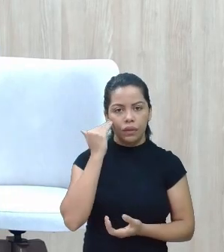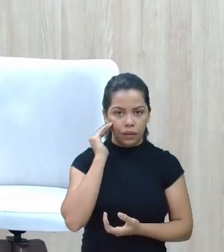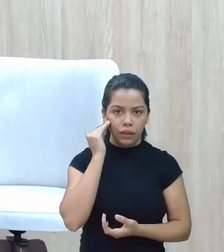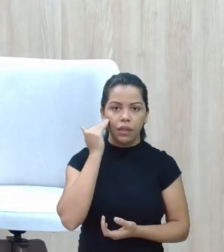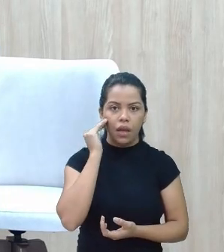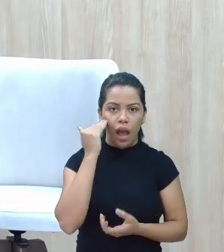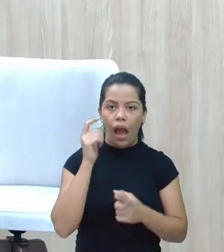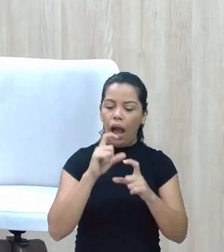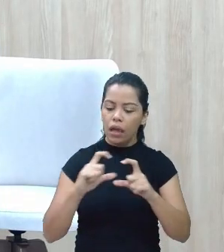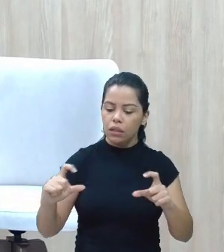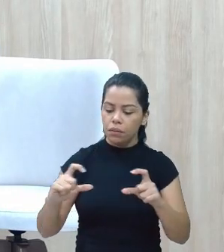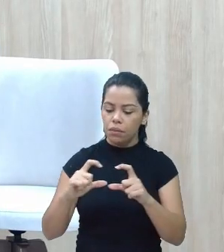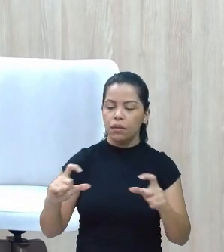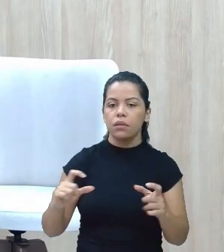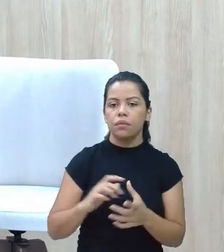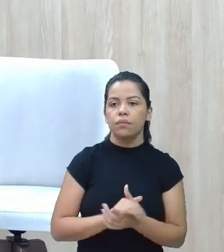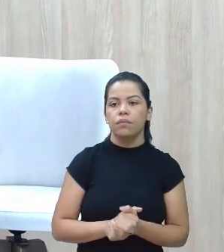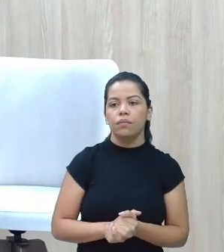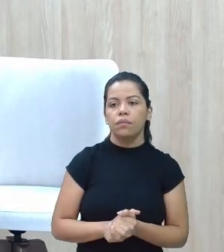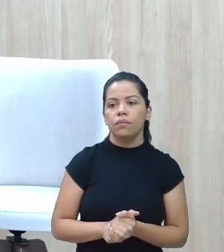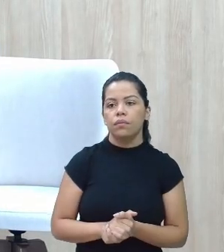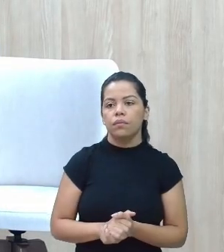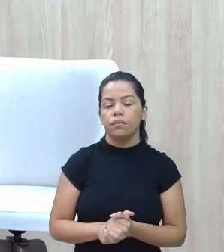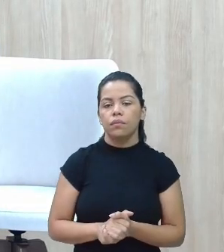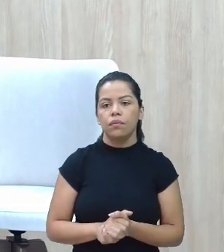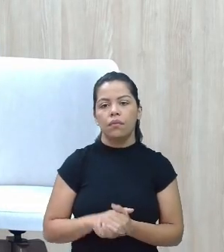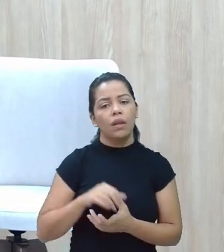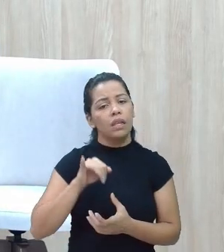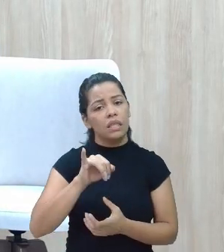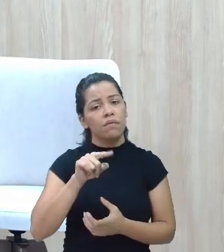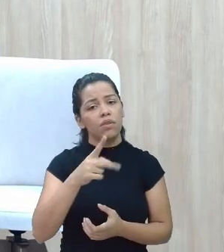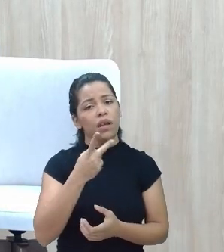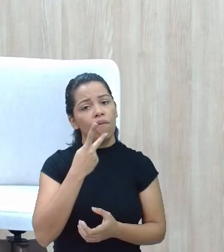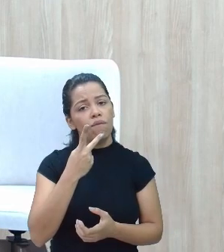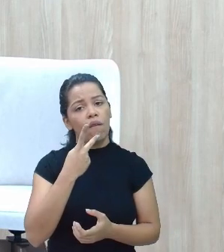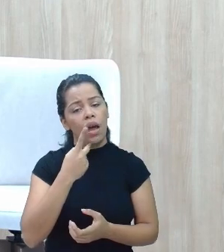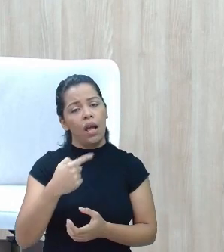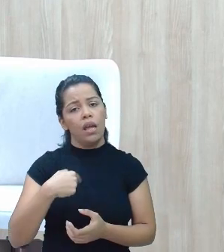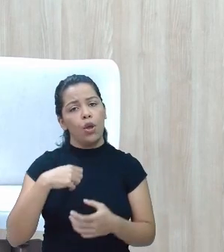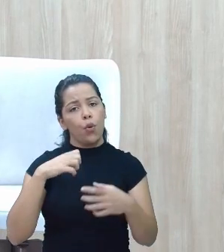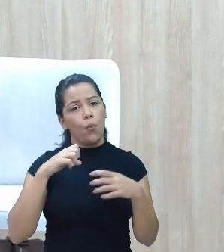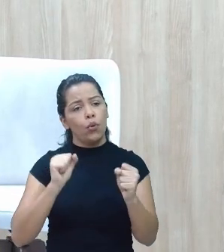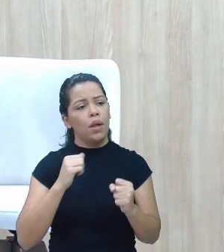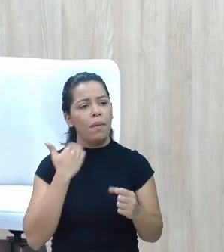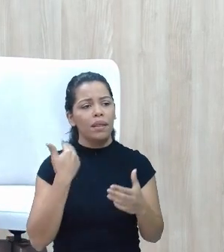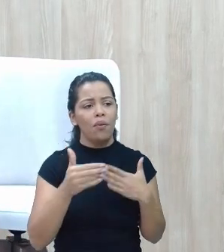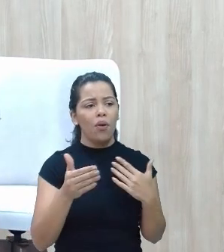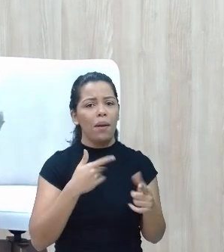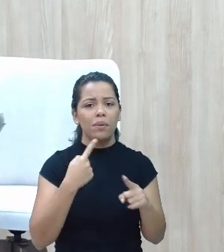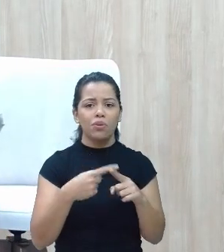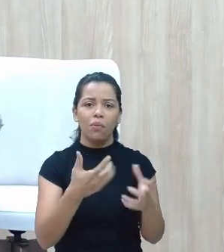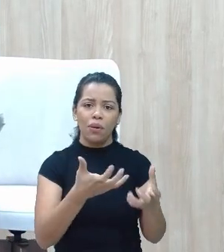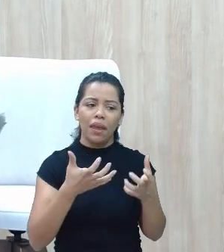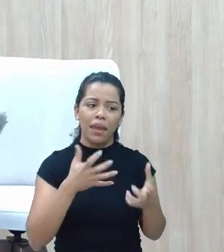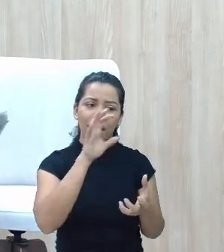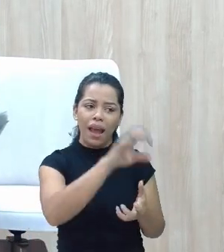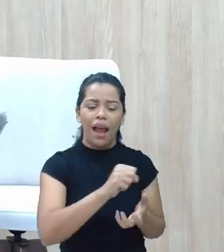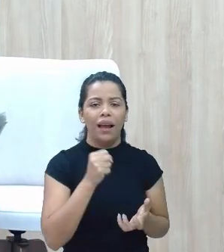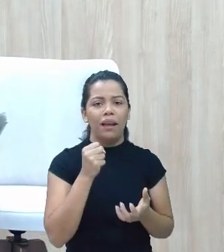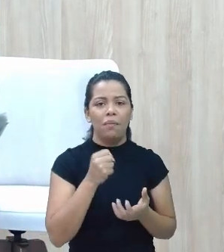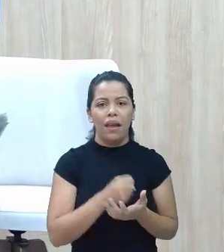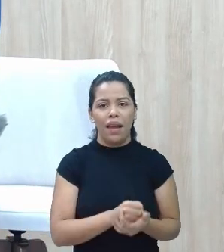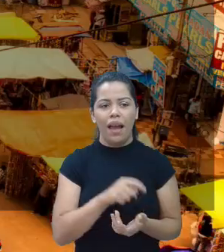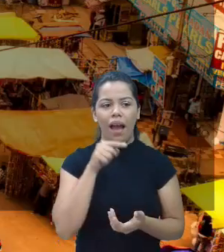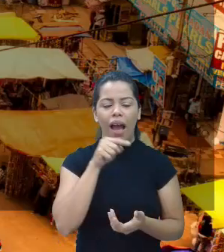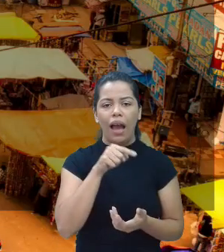it. Inclusive, se você diz, eu poderia matar por isso, comendo muito açúcar, você matar a si mesmo. Então, não adianta. Olha lá,